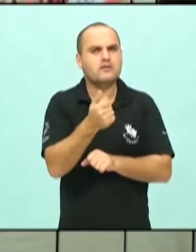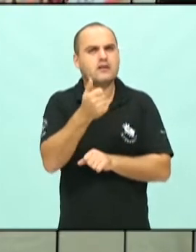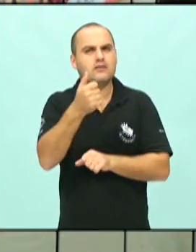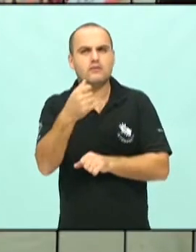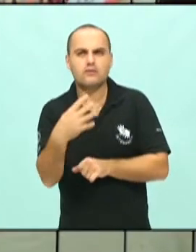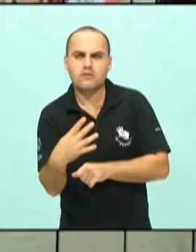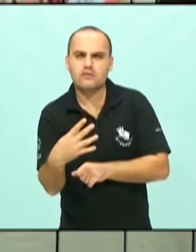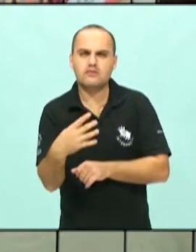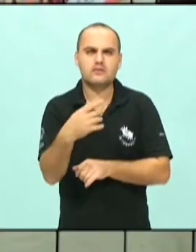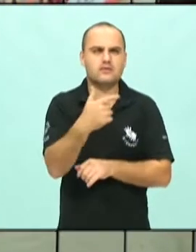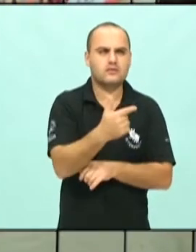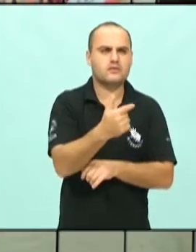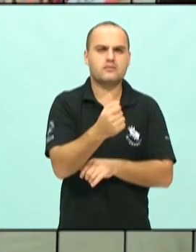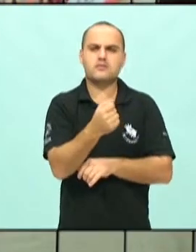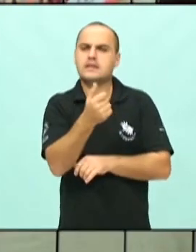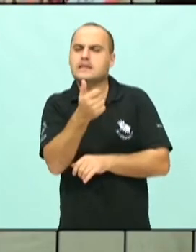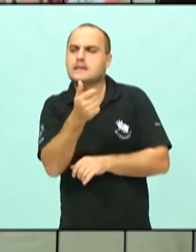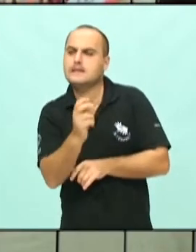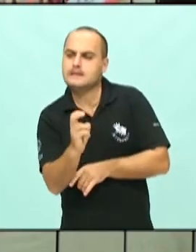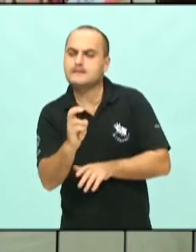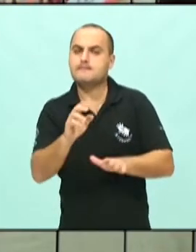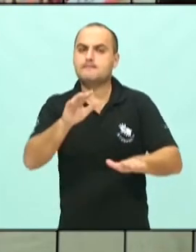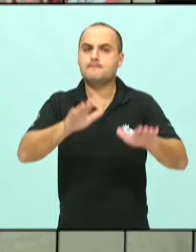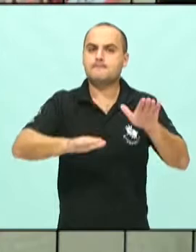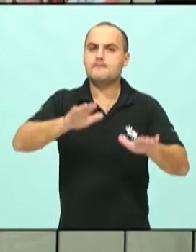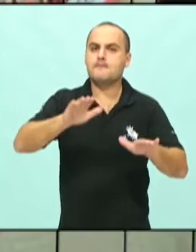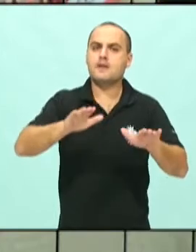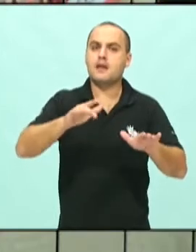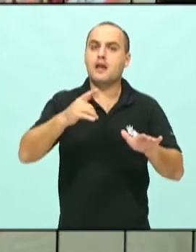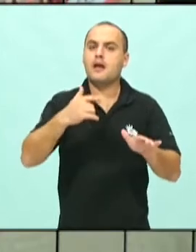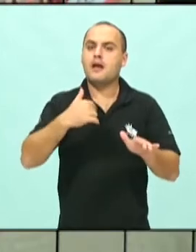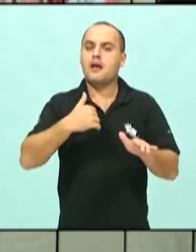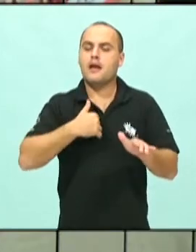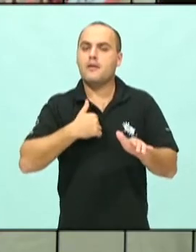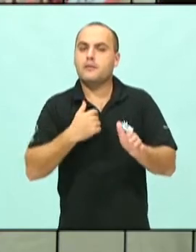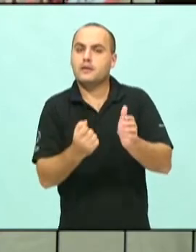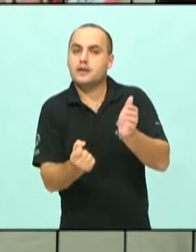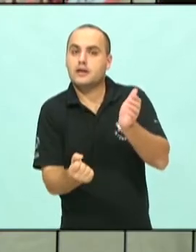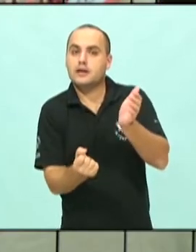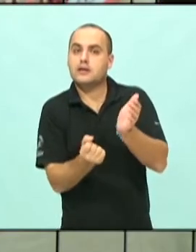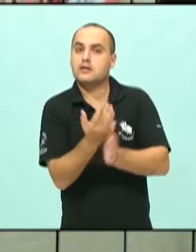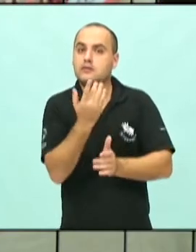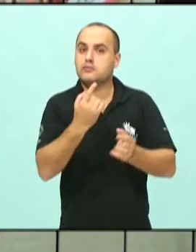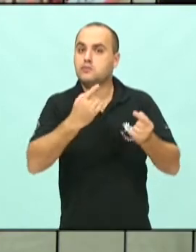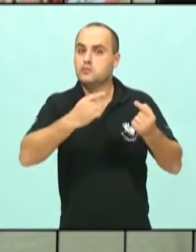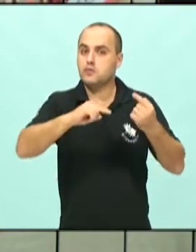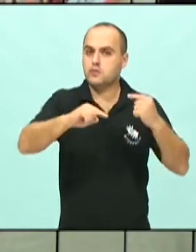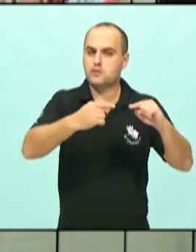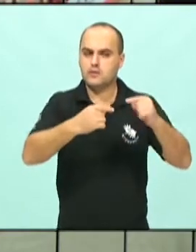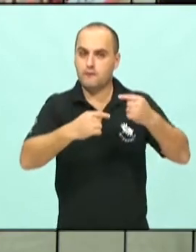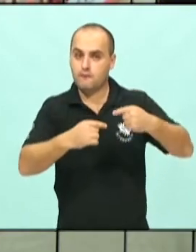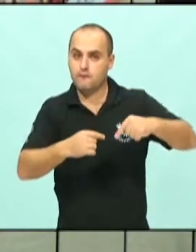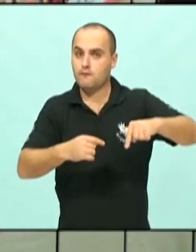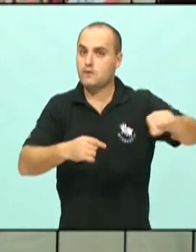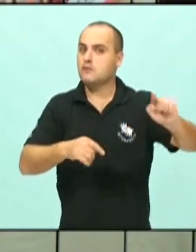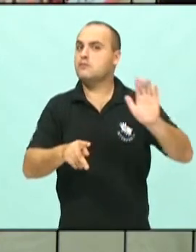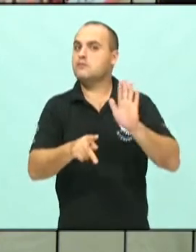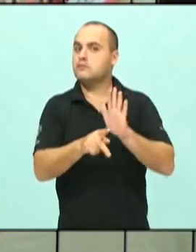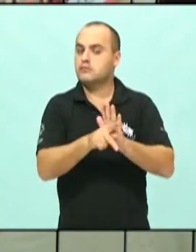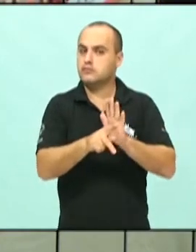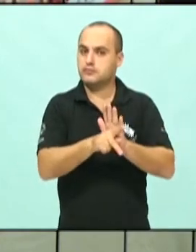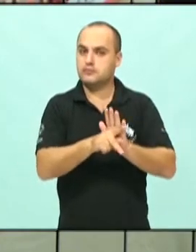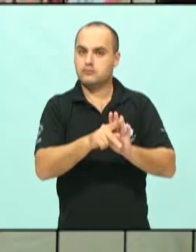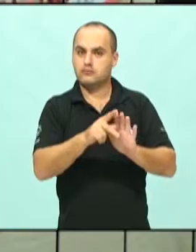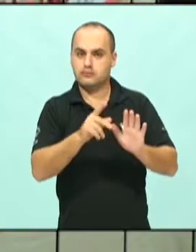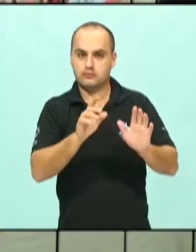engano, resolvi produzir essa música, ir para o estúdio, fazer uma pré-produção dela, inscrevi